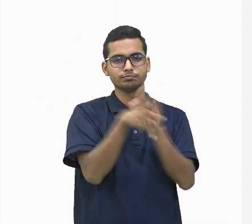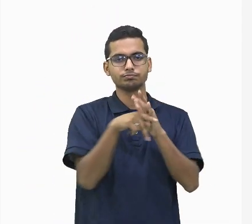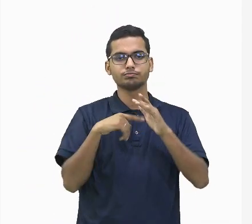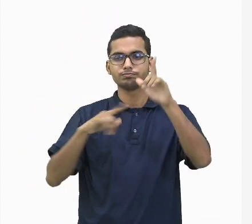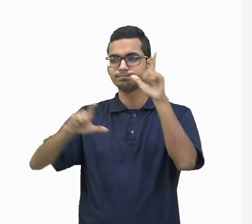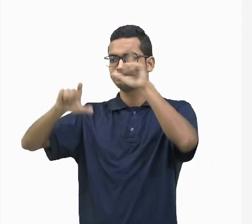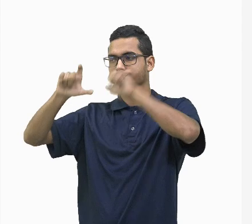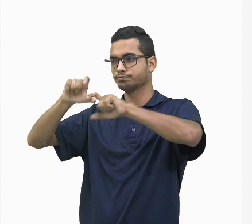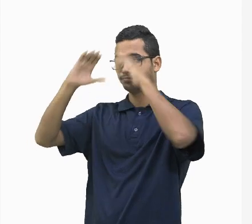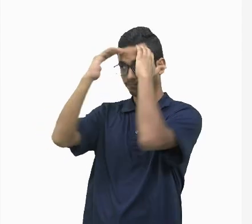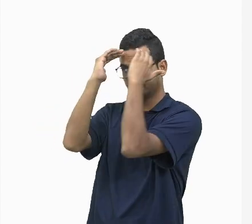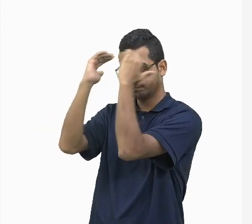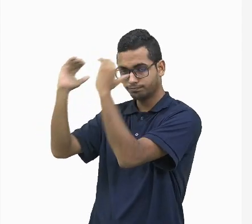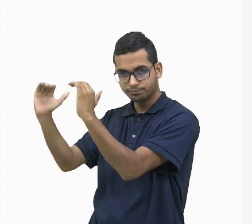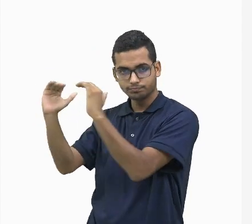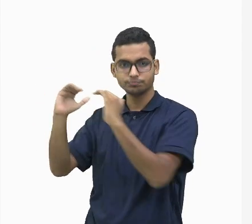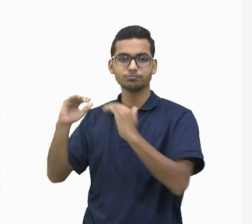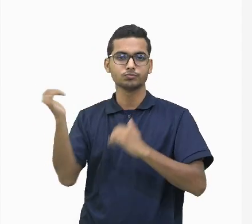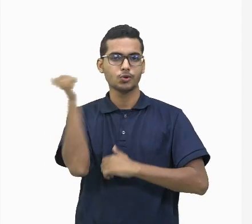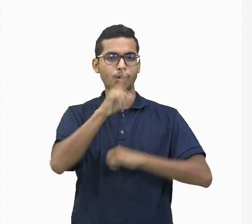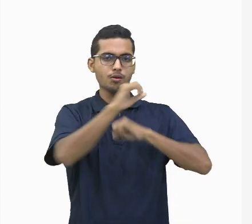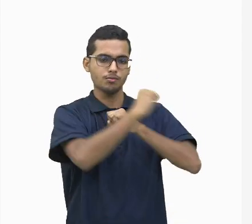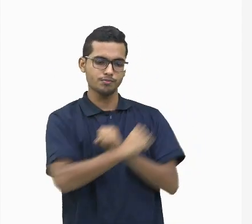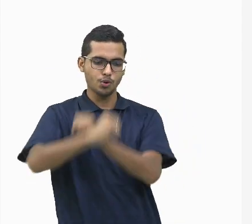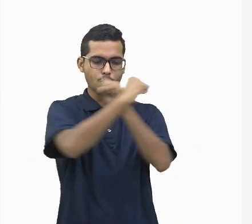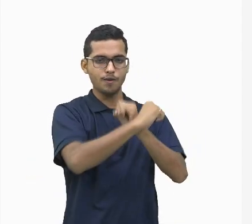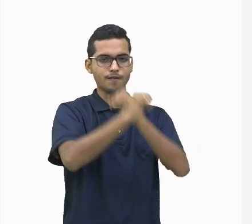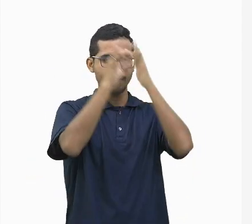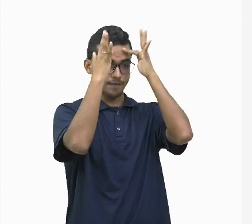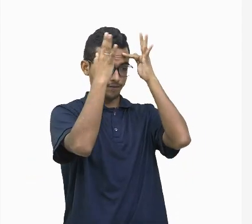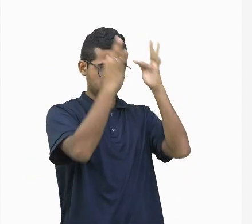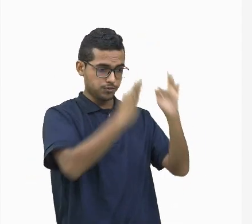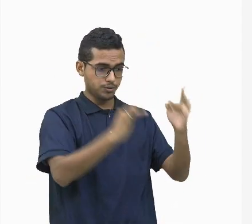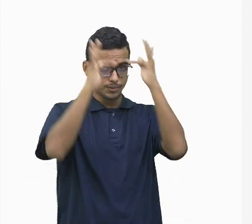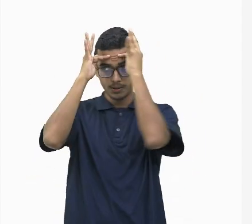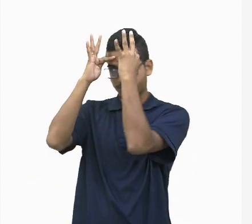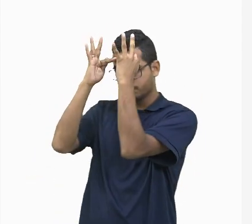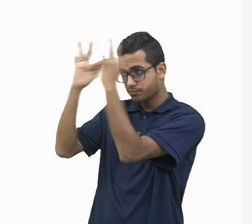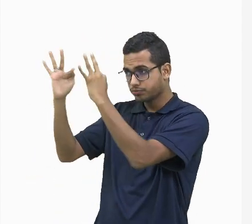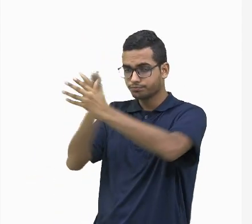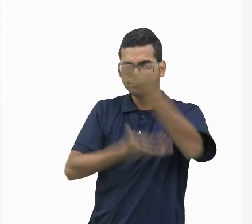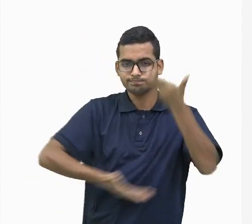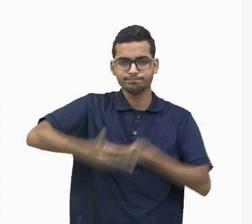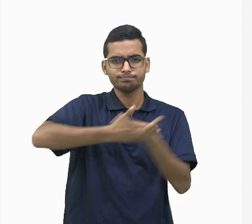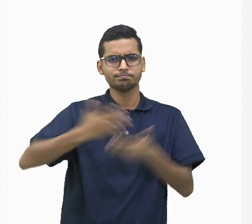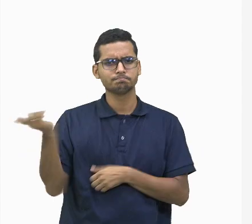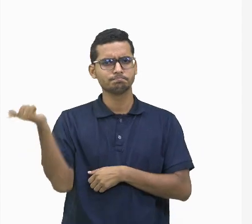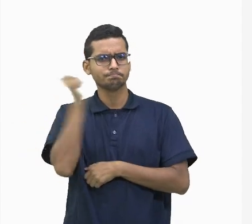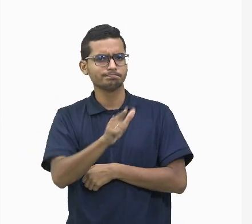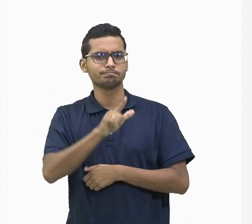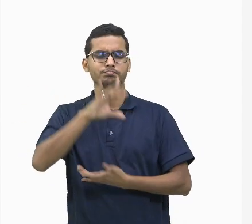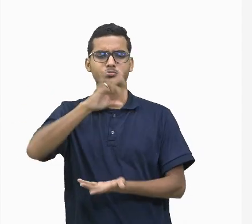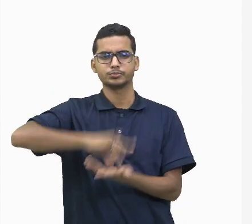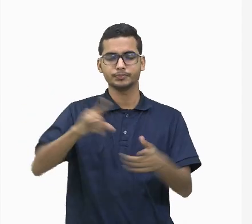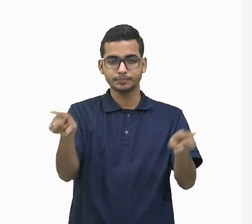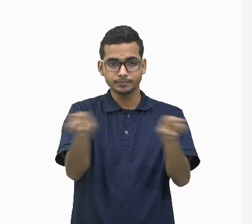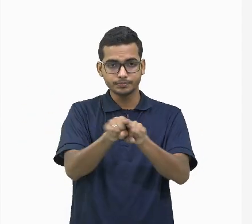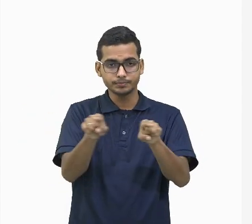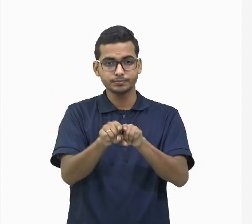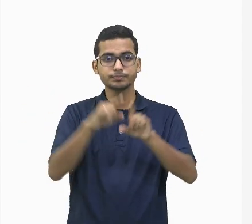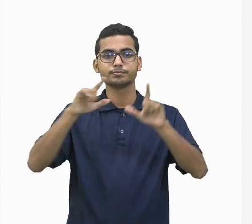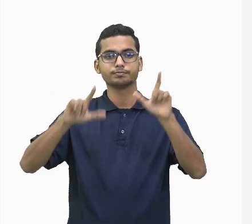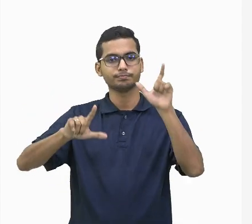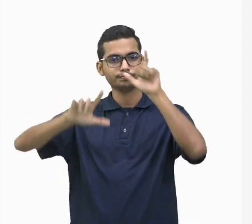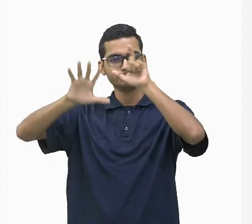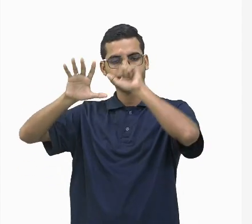do juramento mútuo de proteção e fidelidade entre o senhor e o vassalo. Então nós temos esses laços de dependência pessoal entre